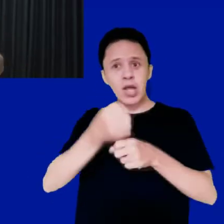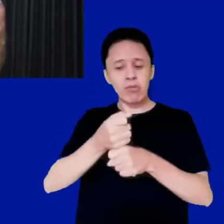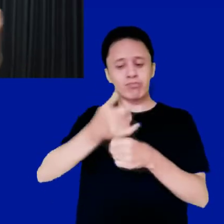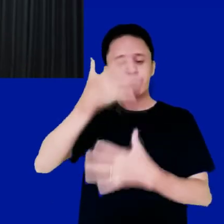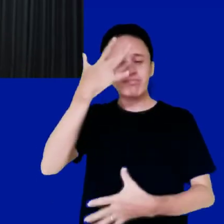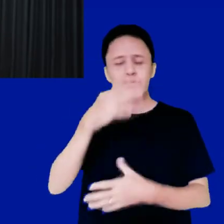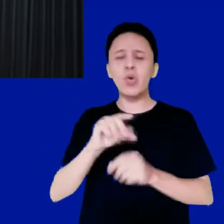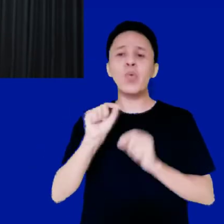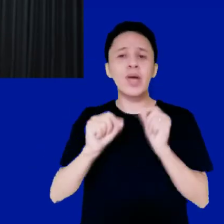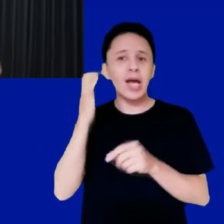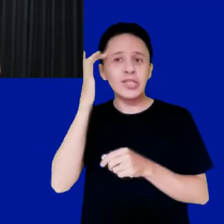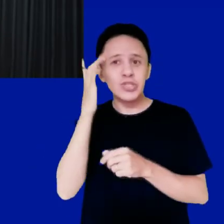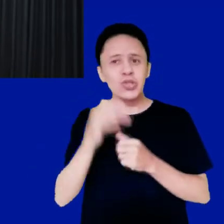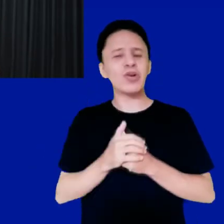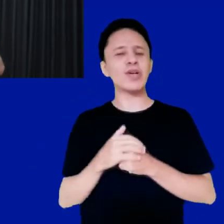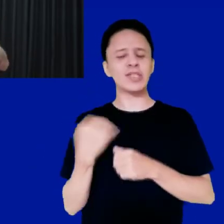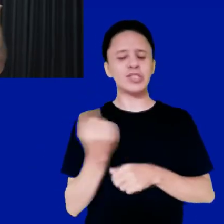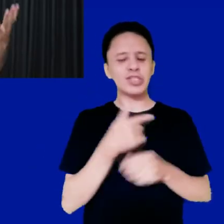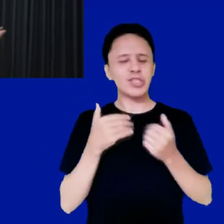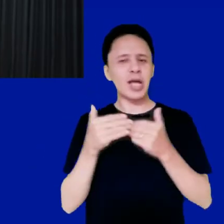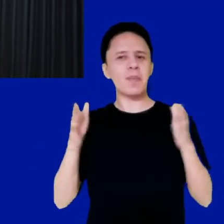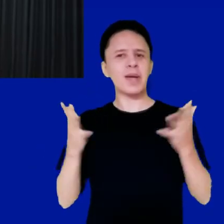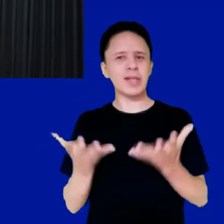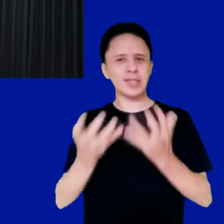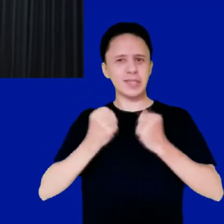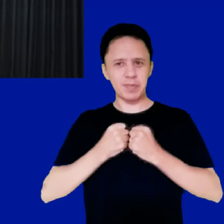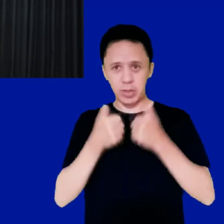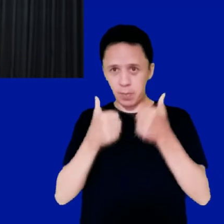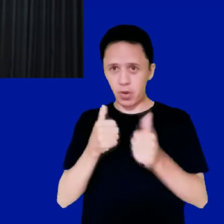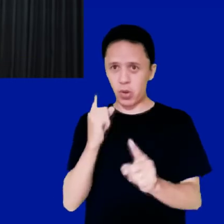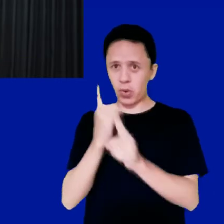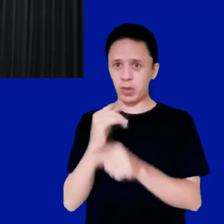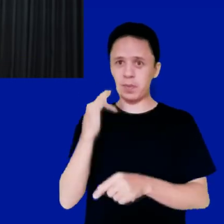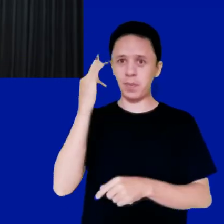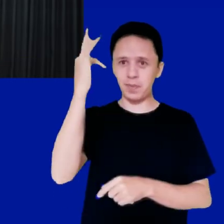pra gente, comenta aí, diz o que você achou, manda sugestões, a